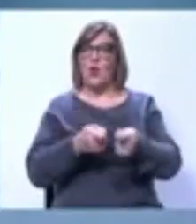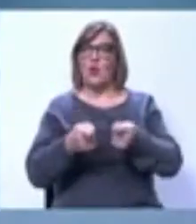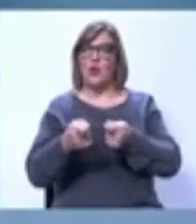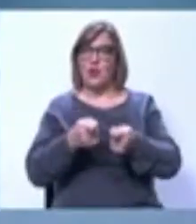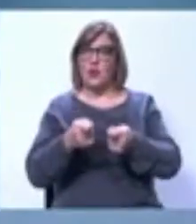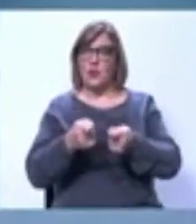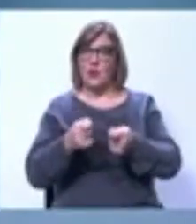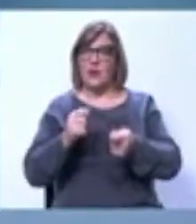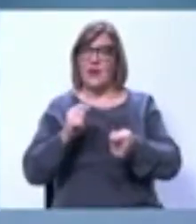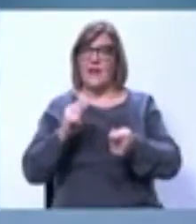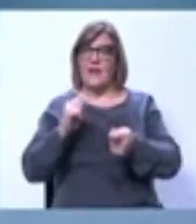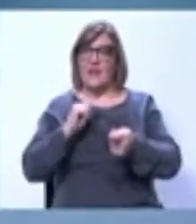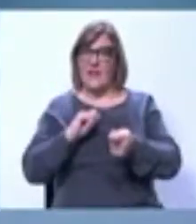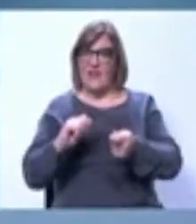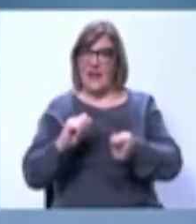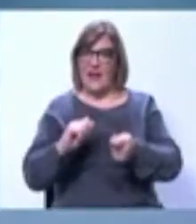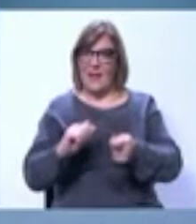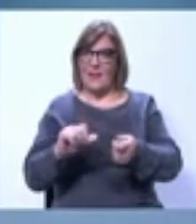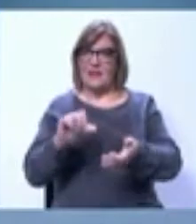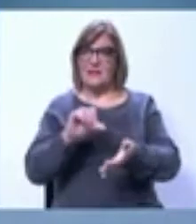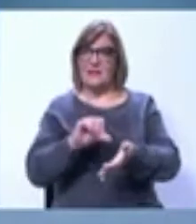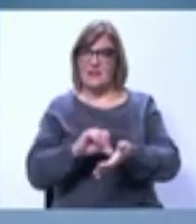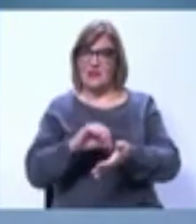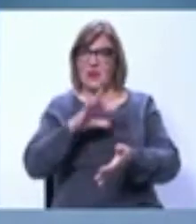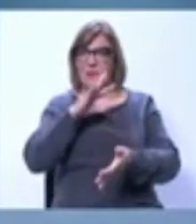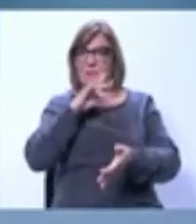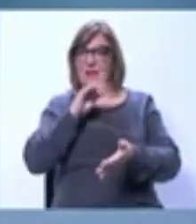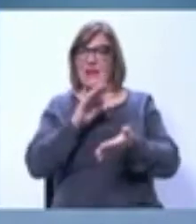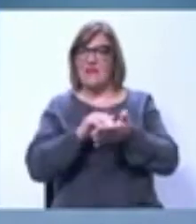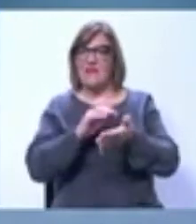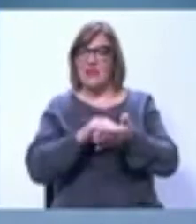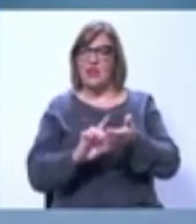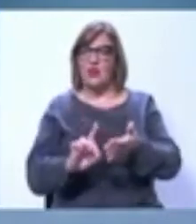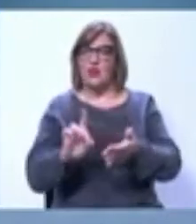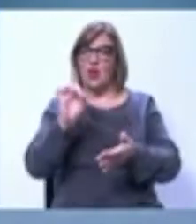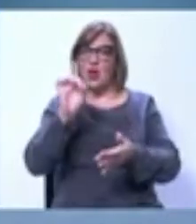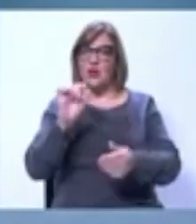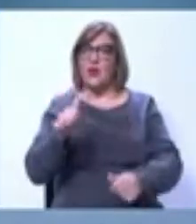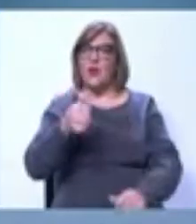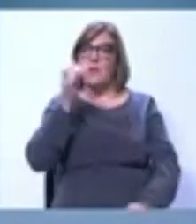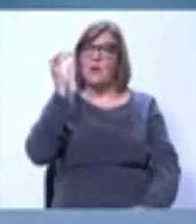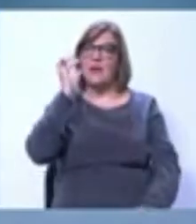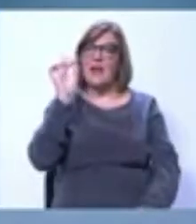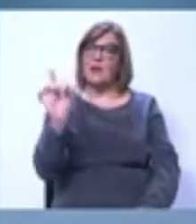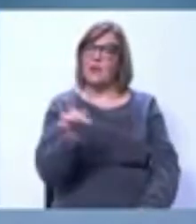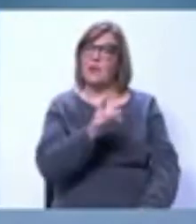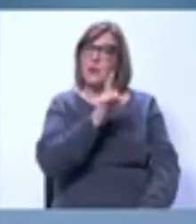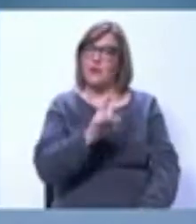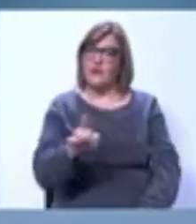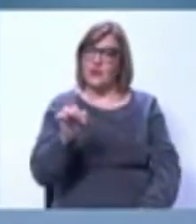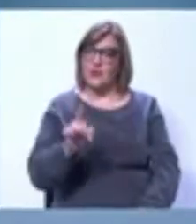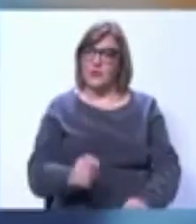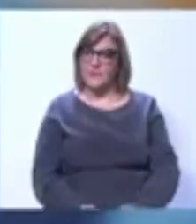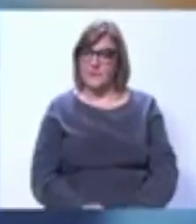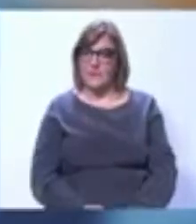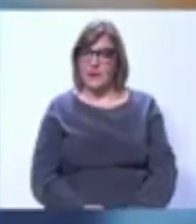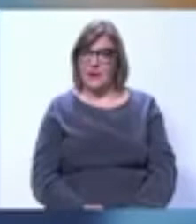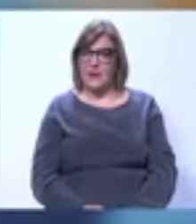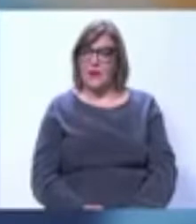da unidade de endoscopia e endometriose do centro materno-infantil do Norte aula muito boa tarde professor portanto